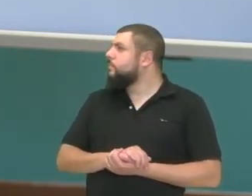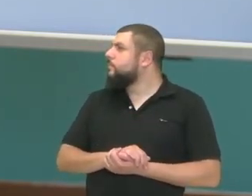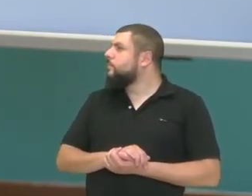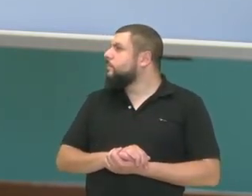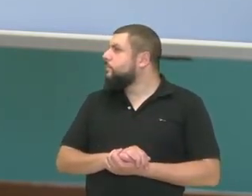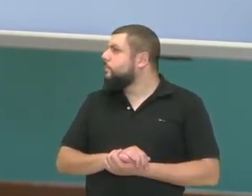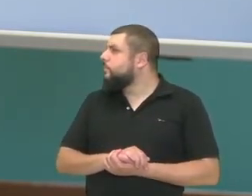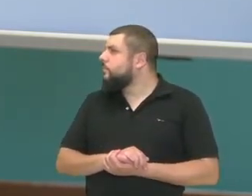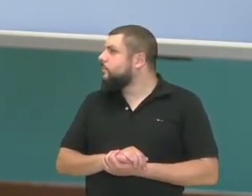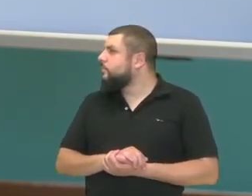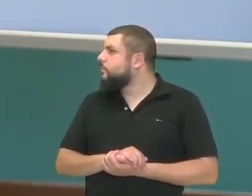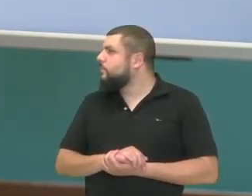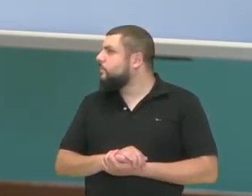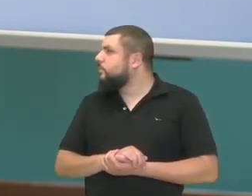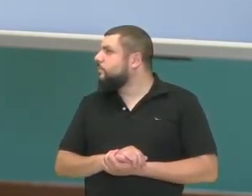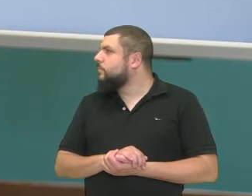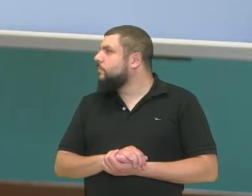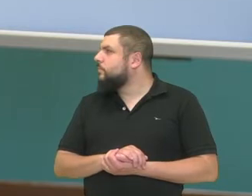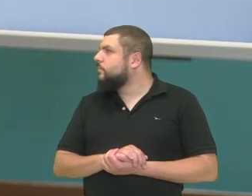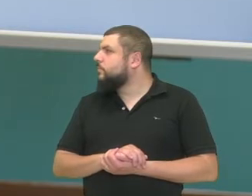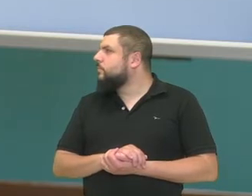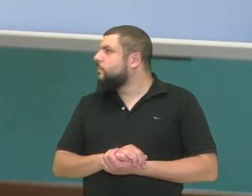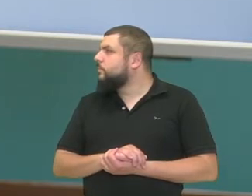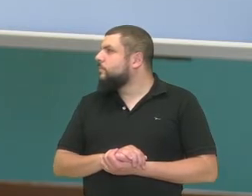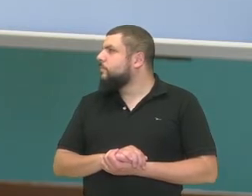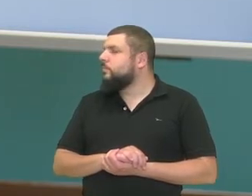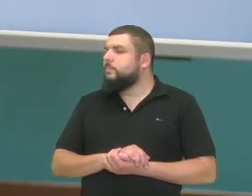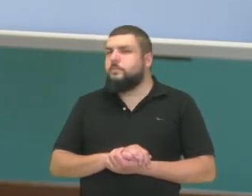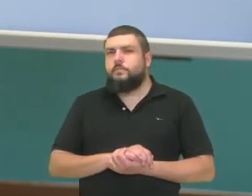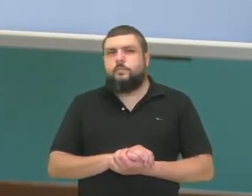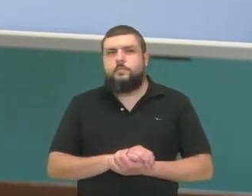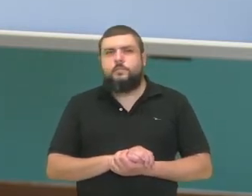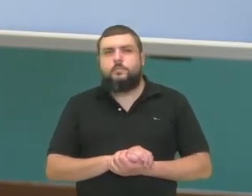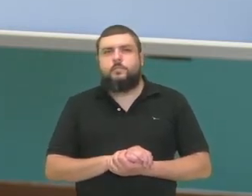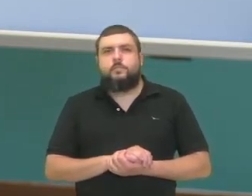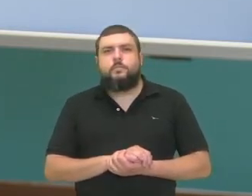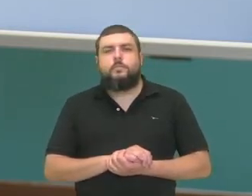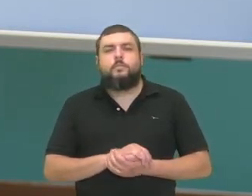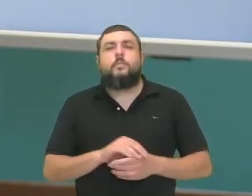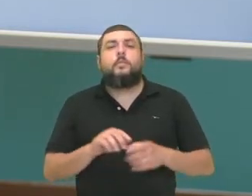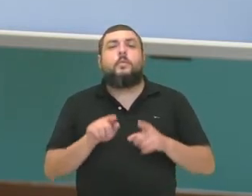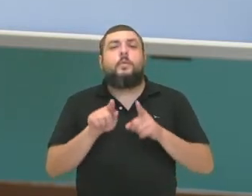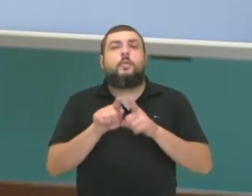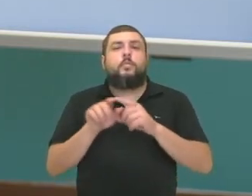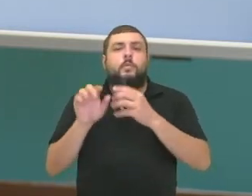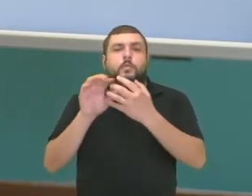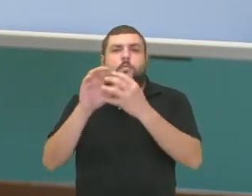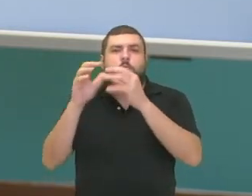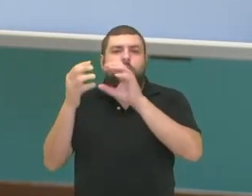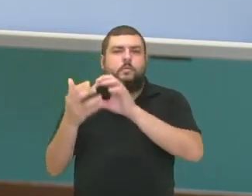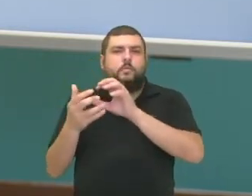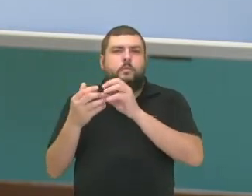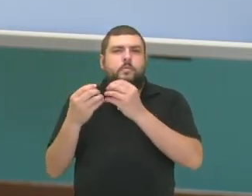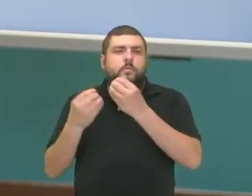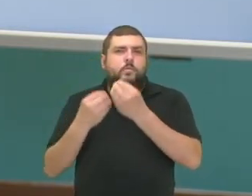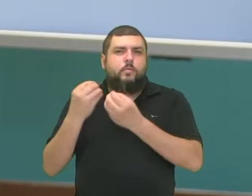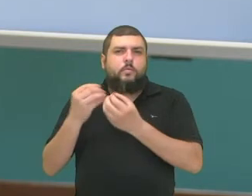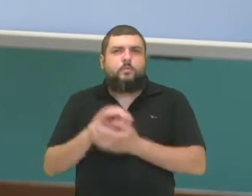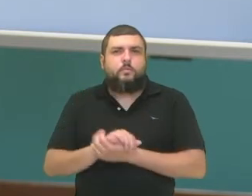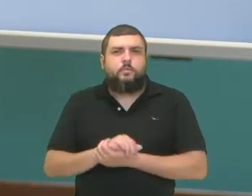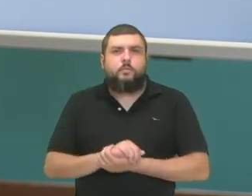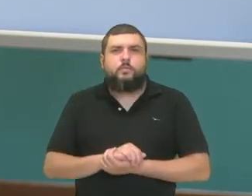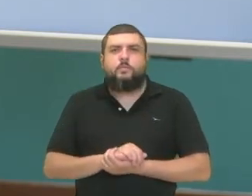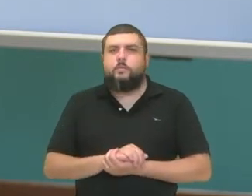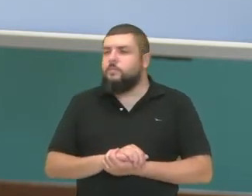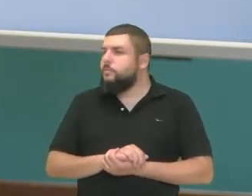e tautomeria. E a subclassificação da isomeria geométrica, professor? Geométrica.